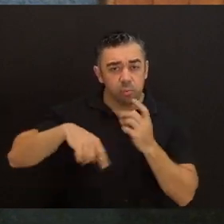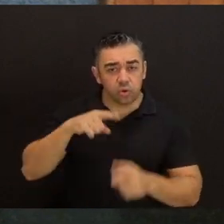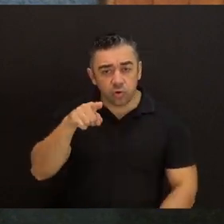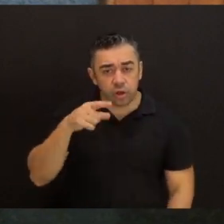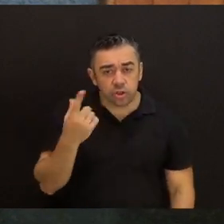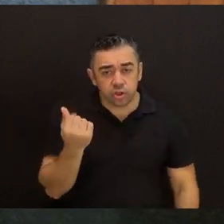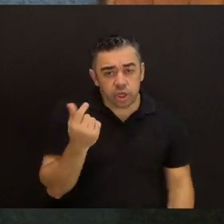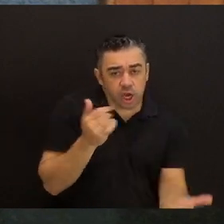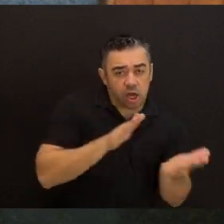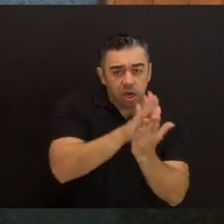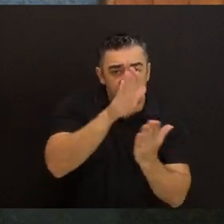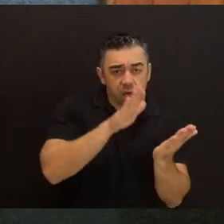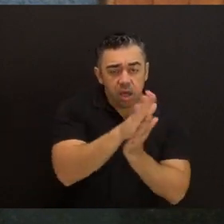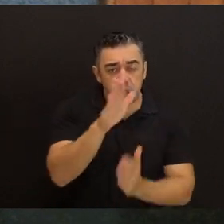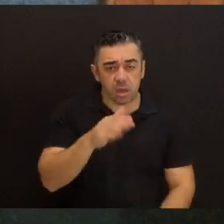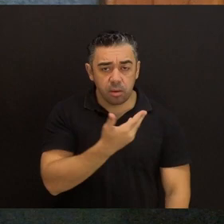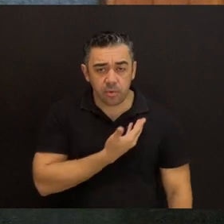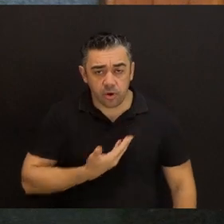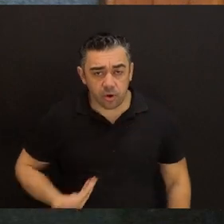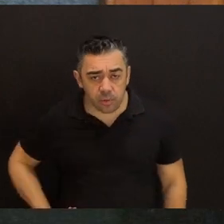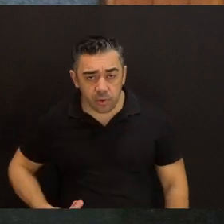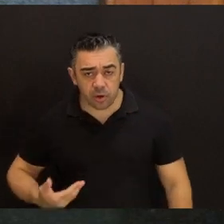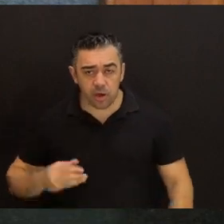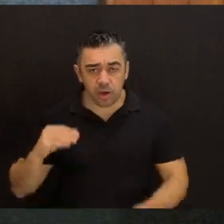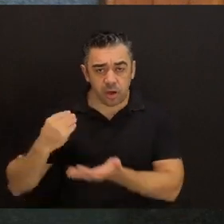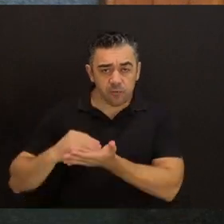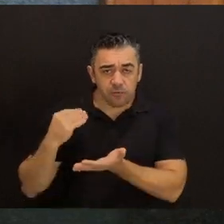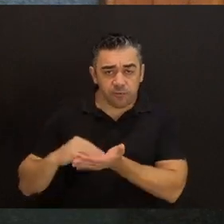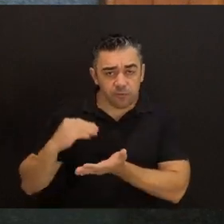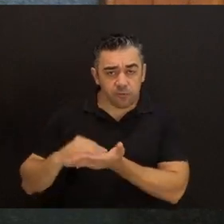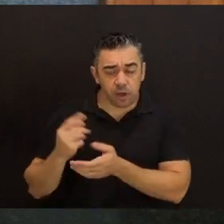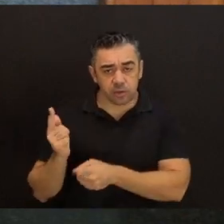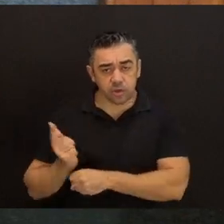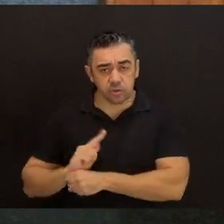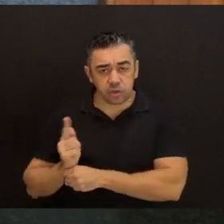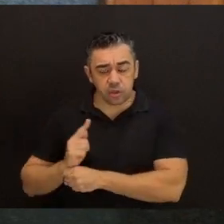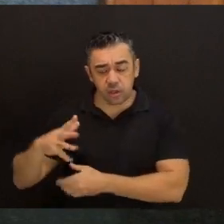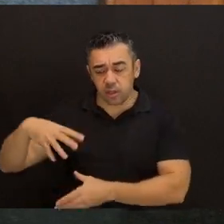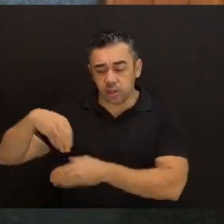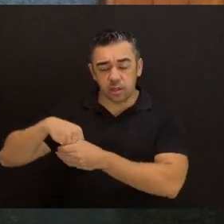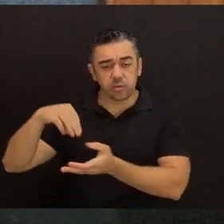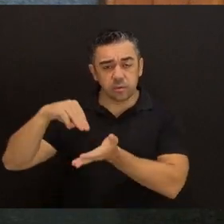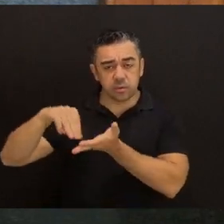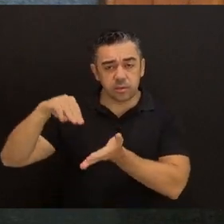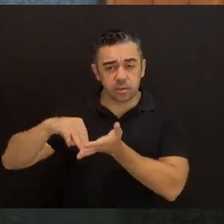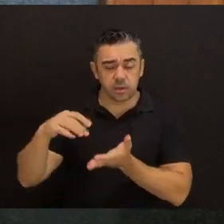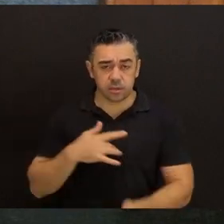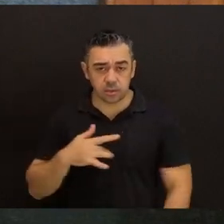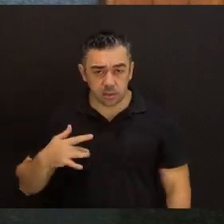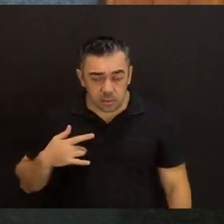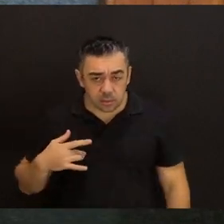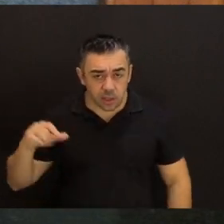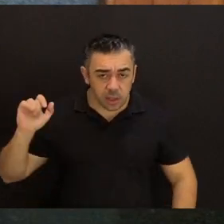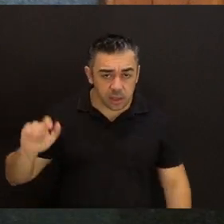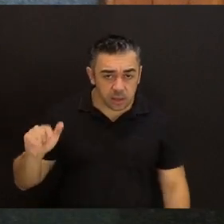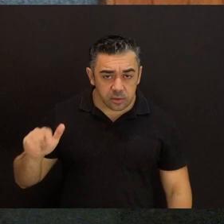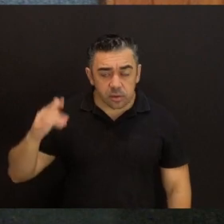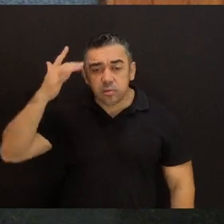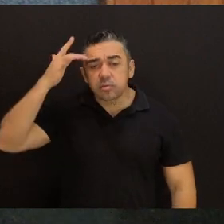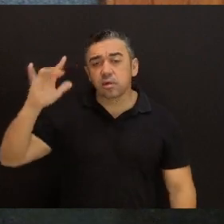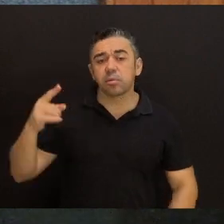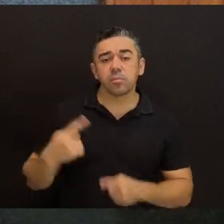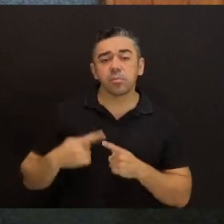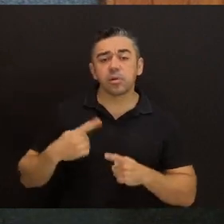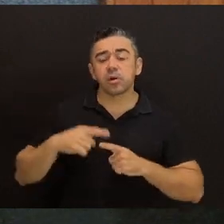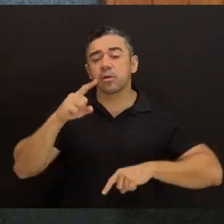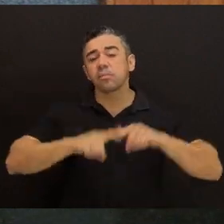público tumulto é falta de gestão que tá acontecendo dentro da Secretaria de Saúde do mundo é não saber porque que